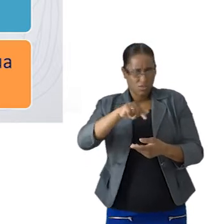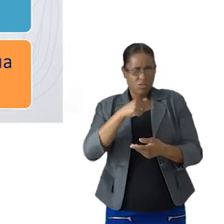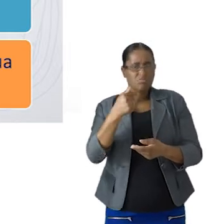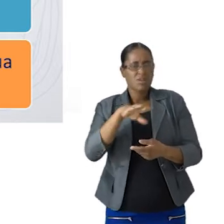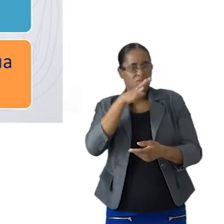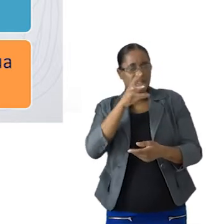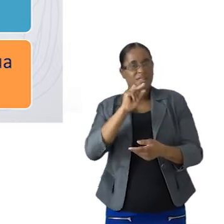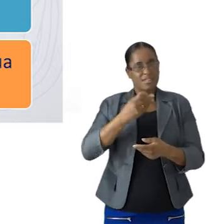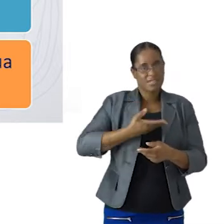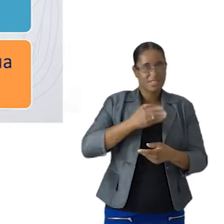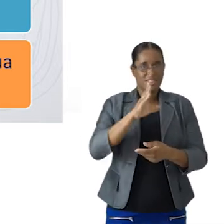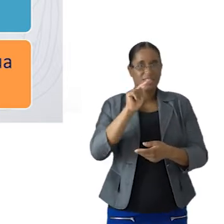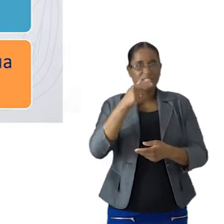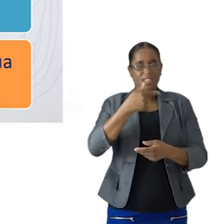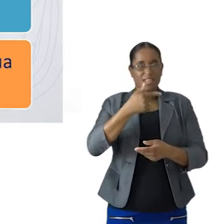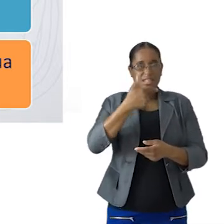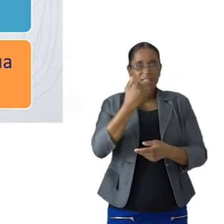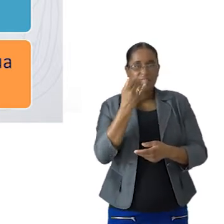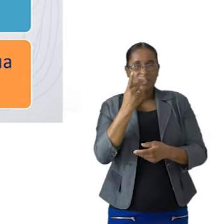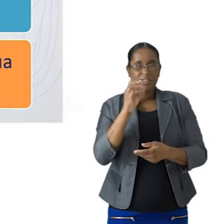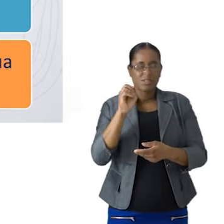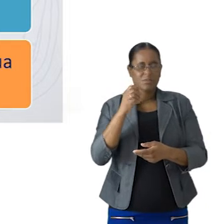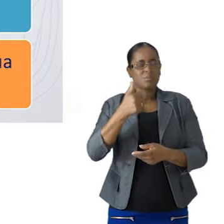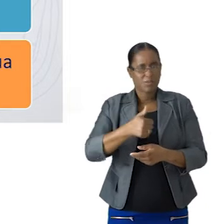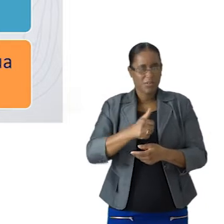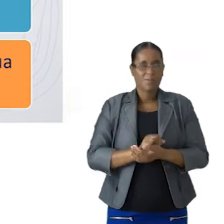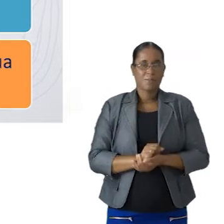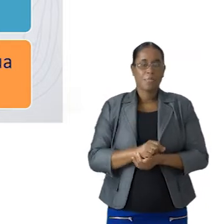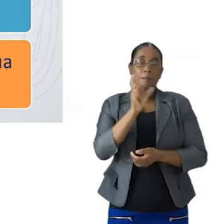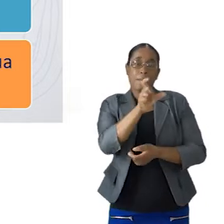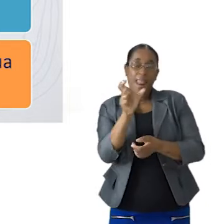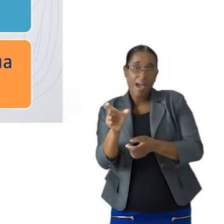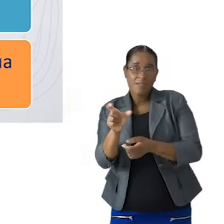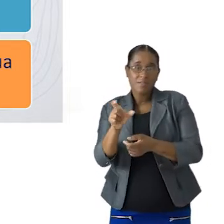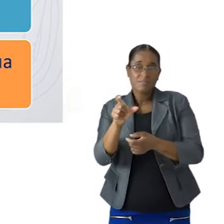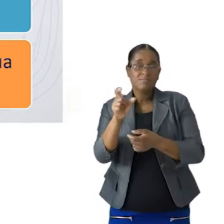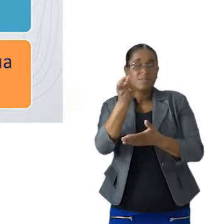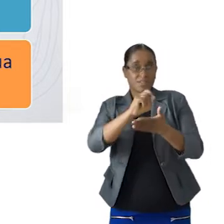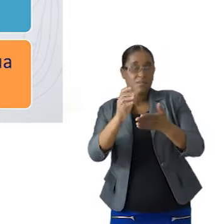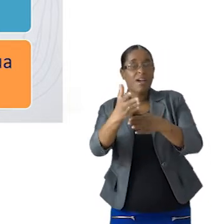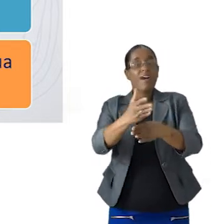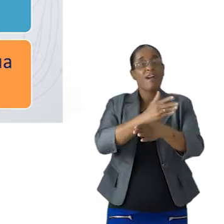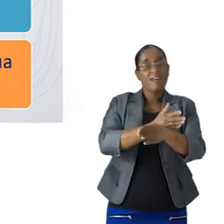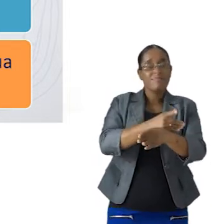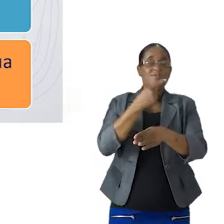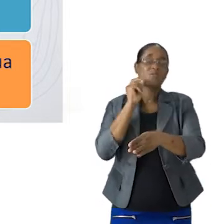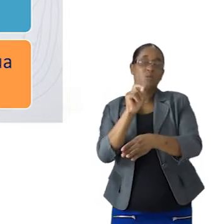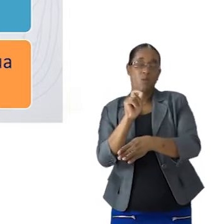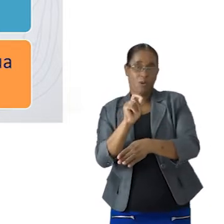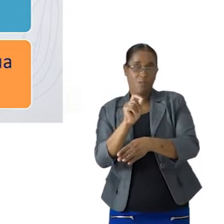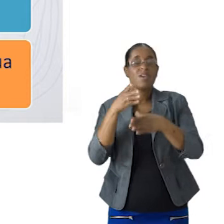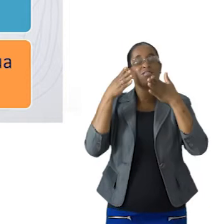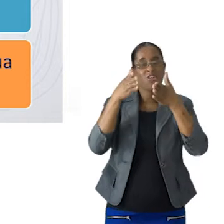adjetivos. Perfeito. Palavras que se colocam antes do nome e que